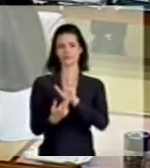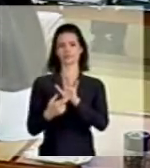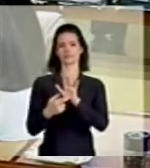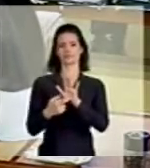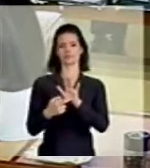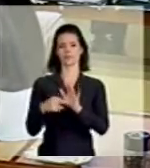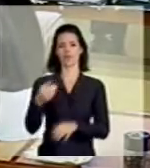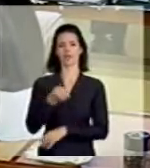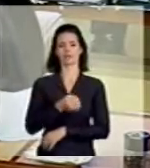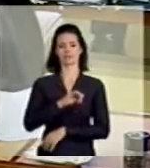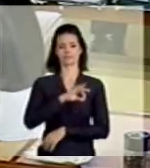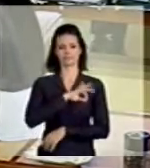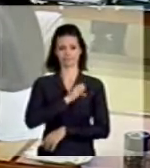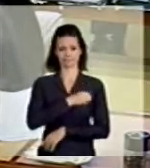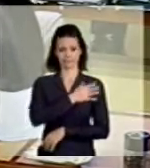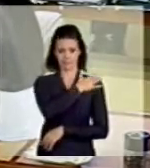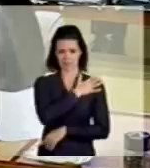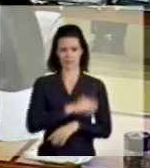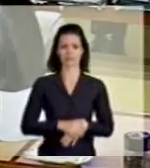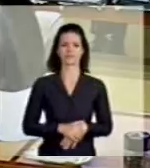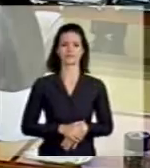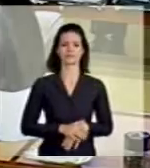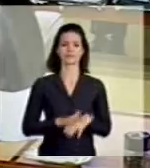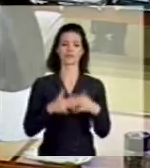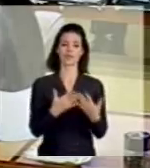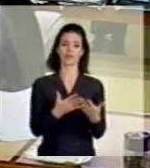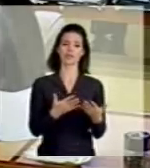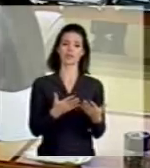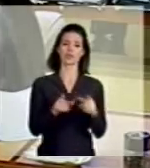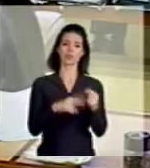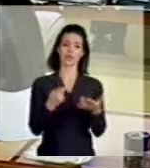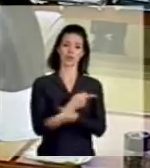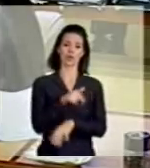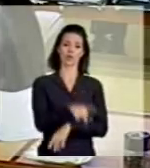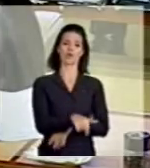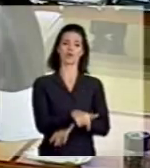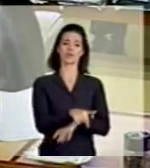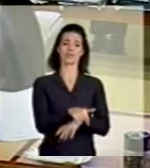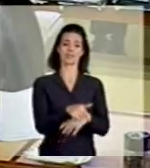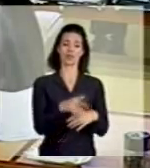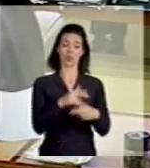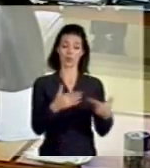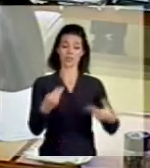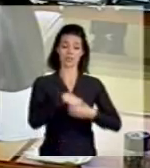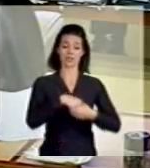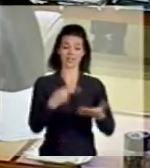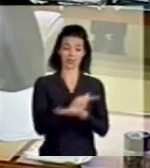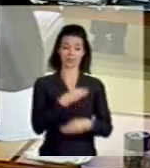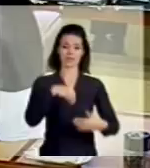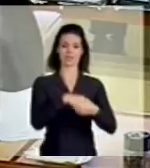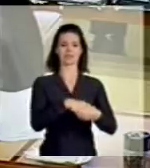caso, o Supremo entendeu que a criminalização de atos libidinosos praticados por militares em ambientes sujeitos à administração